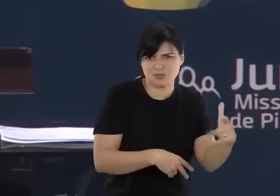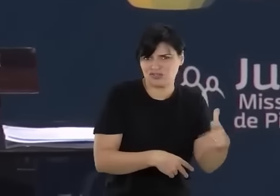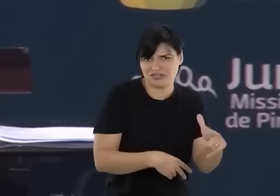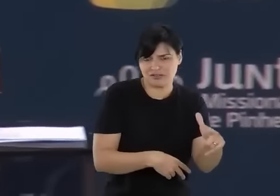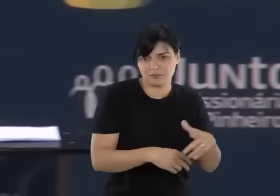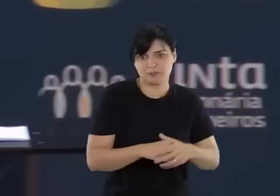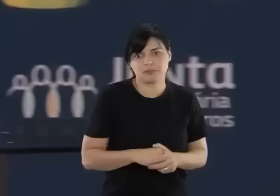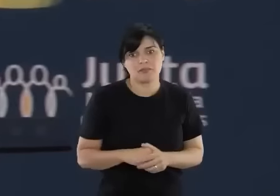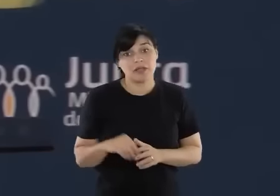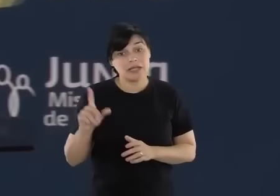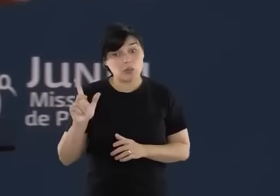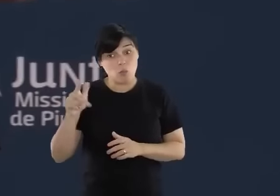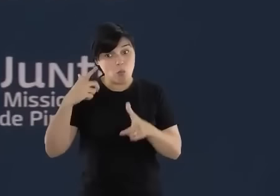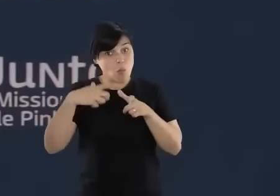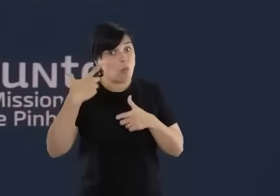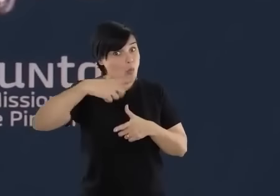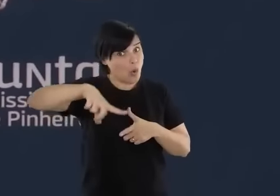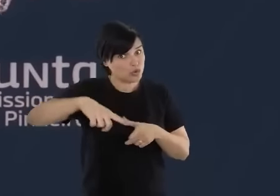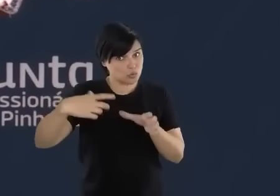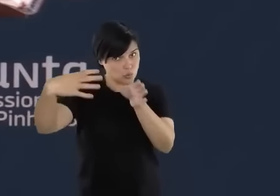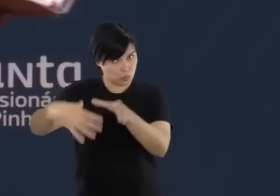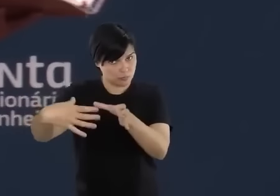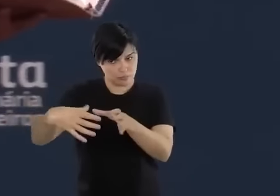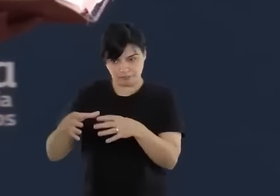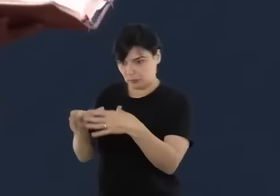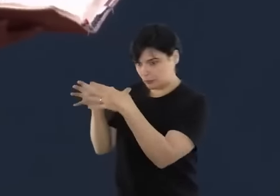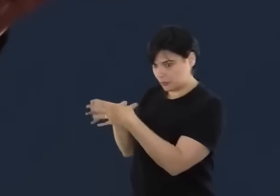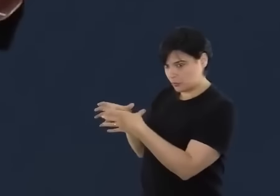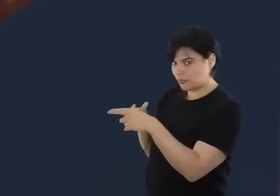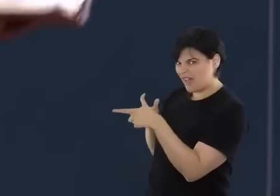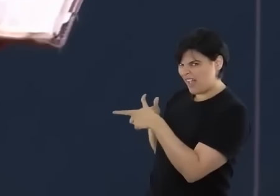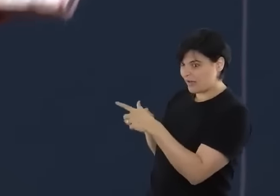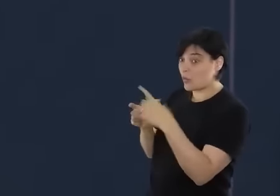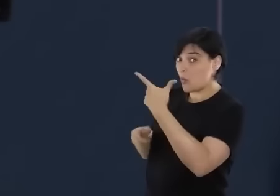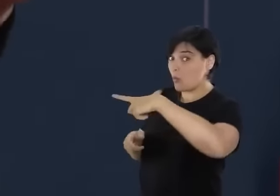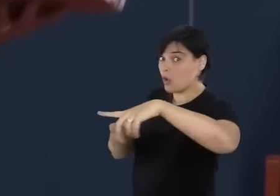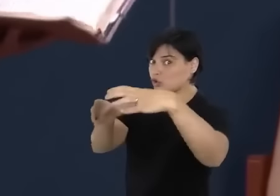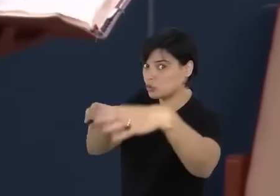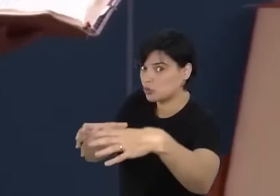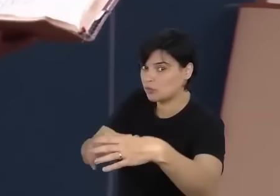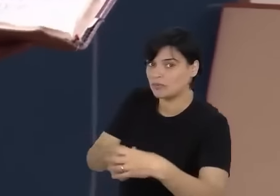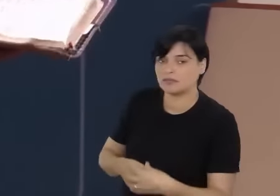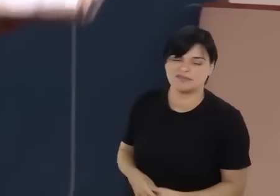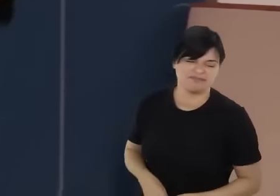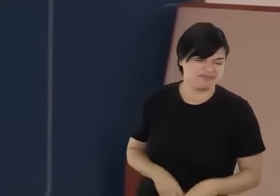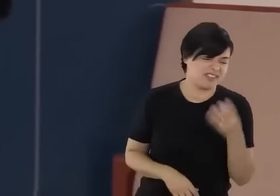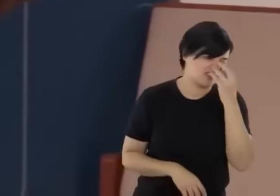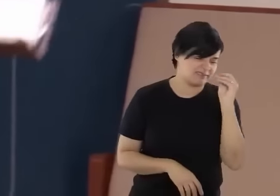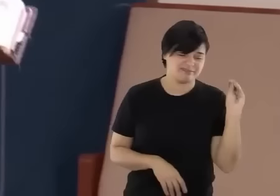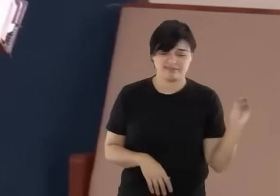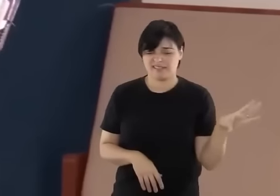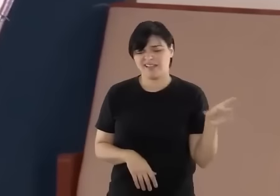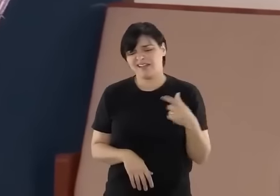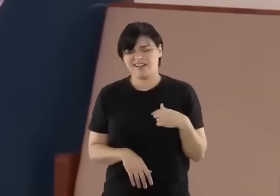aí até gostamos das suas ideias sobre esse Deus que nós não conhecíamos tudo bem mas sabe uma coisa nós temos muita coisa para pensar Nós temos muitas